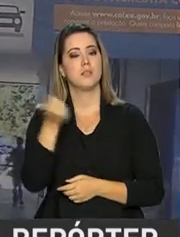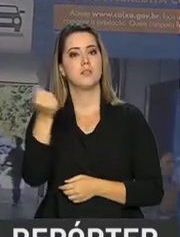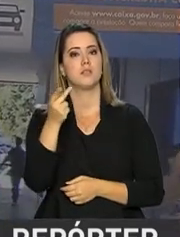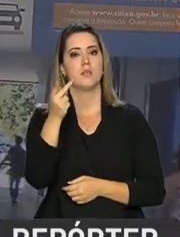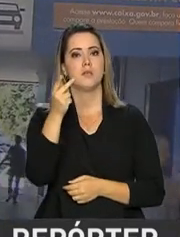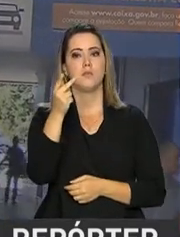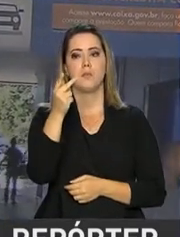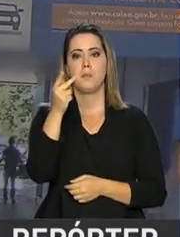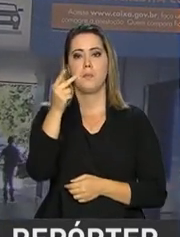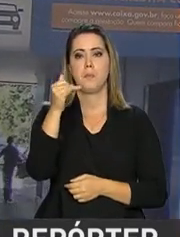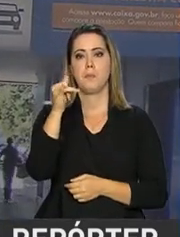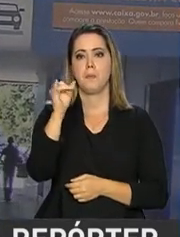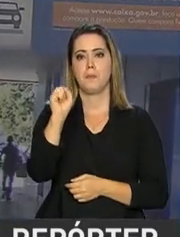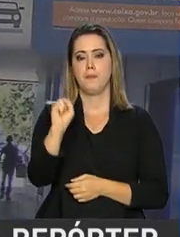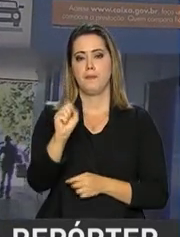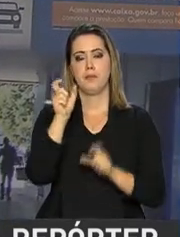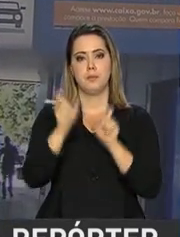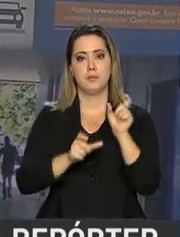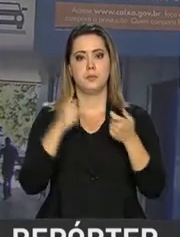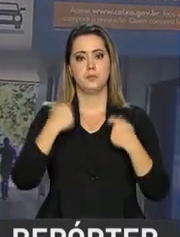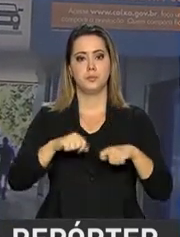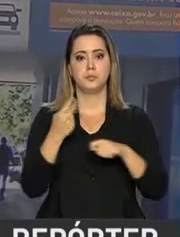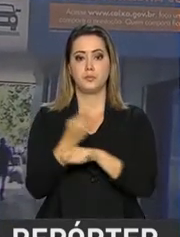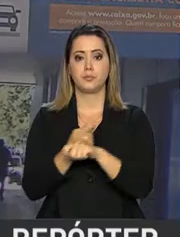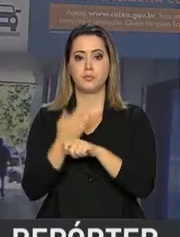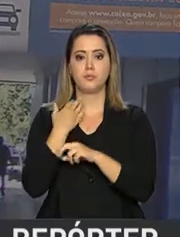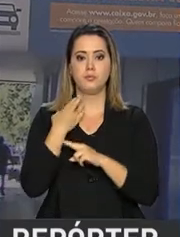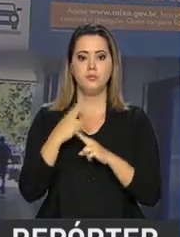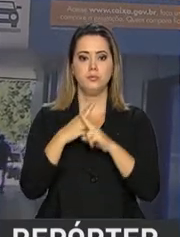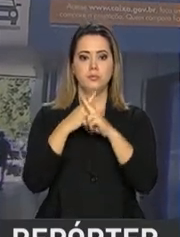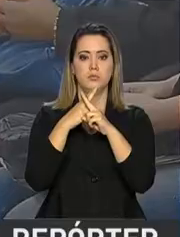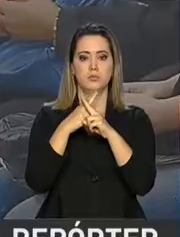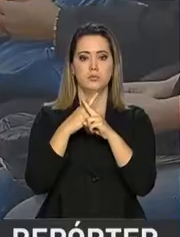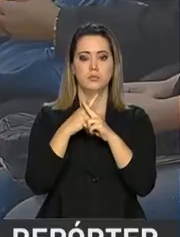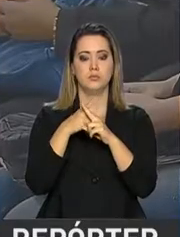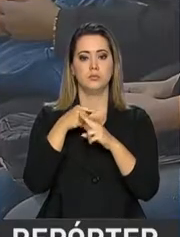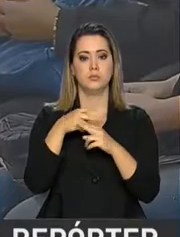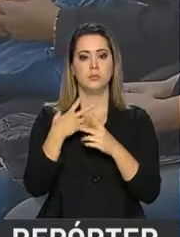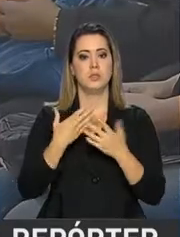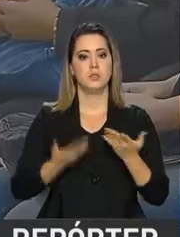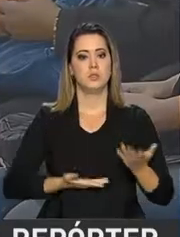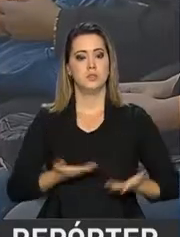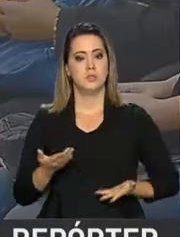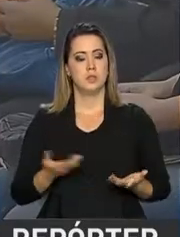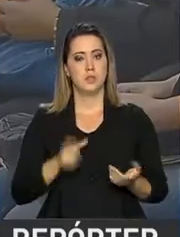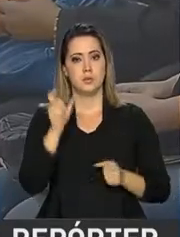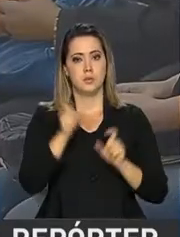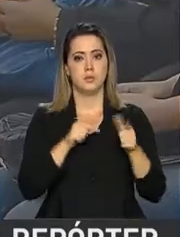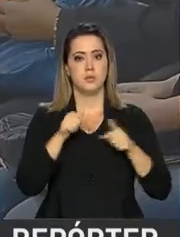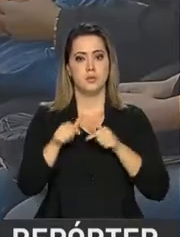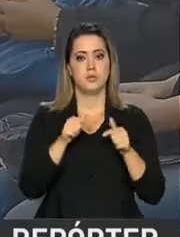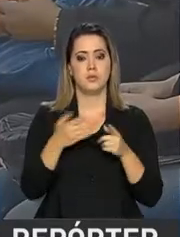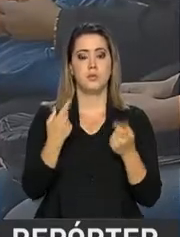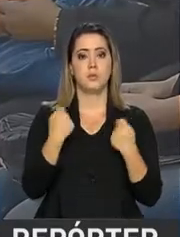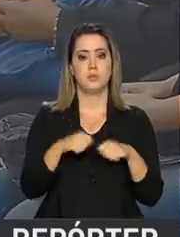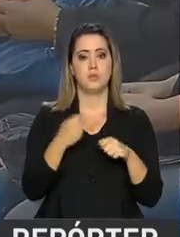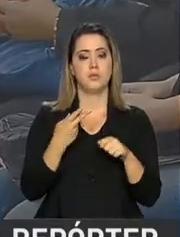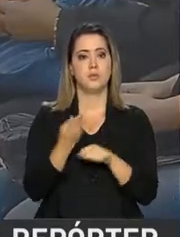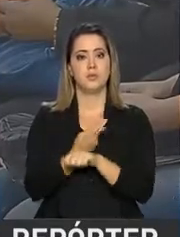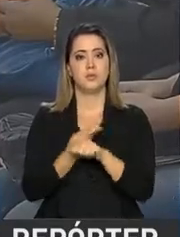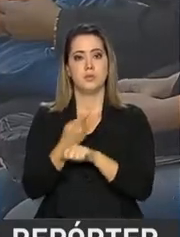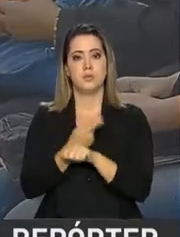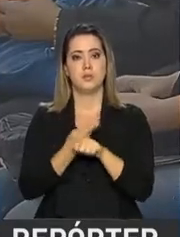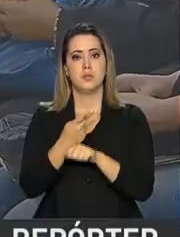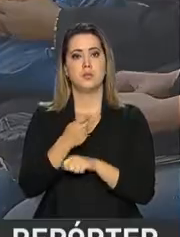trabalhadores da iniciativa privada devem procurar a caixa econômica federal e os servidores e empregados públicos devem